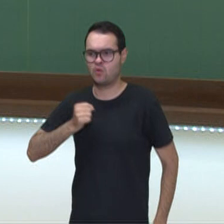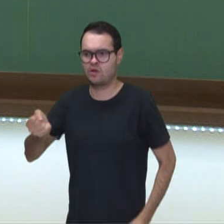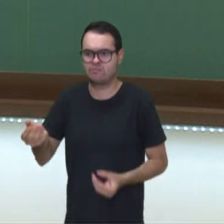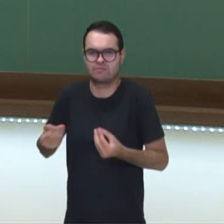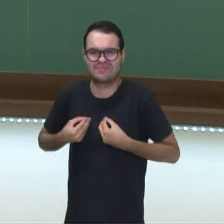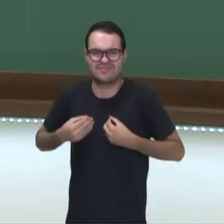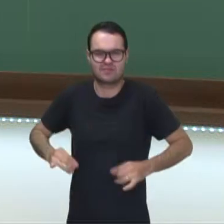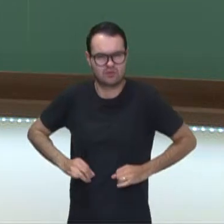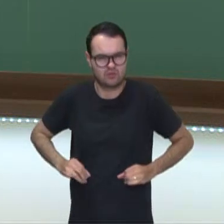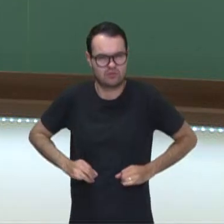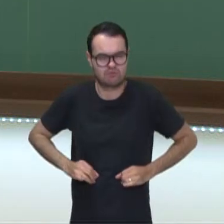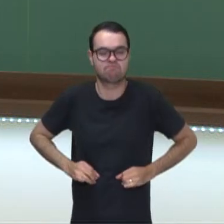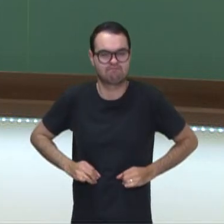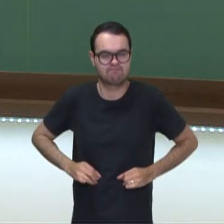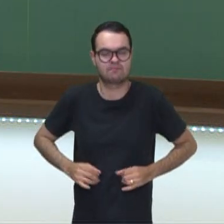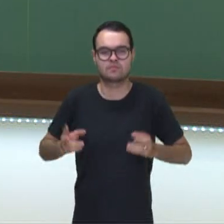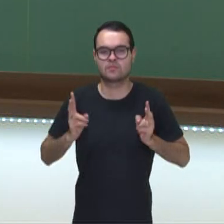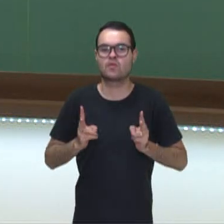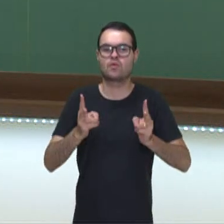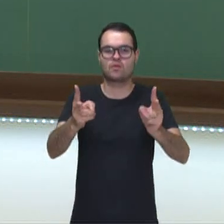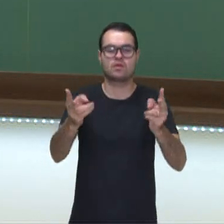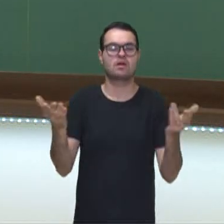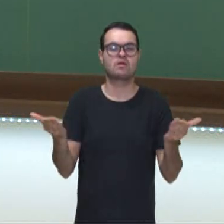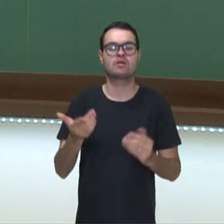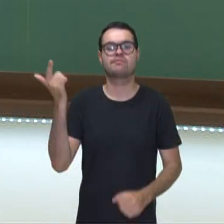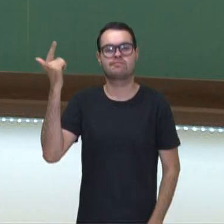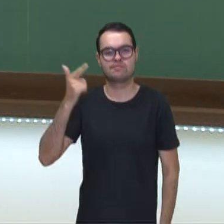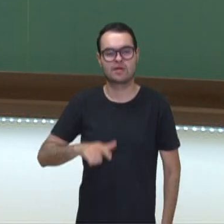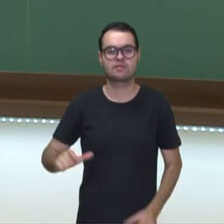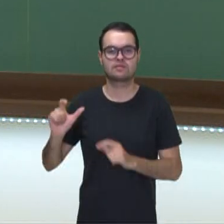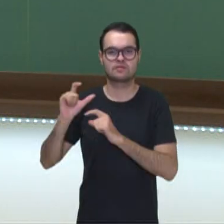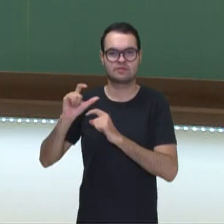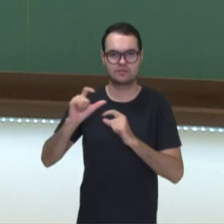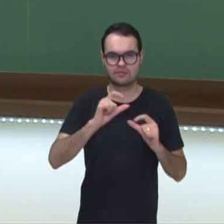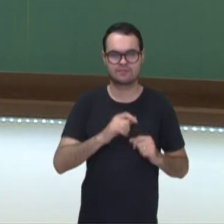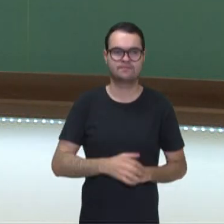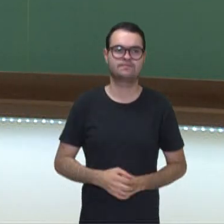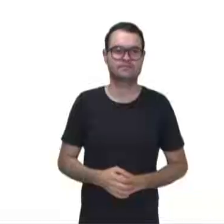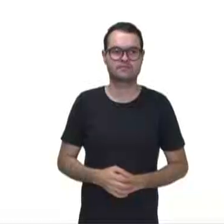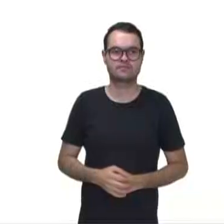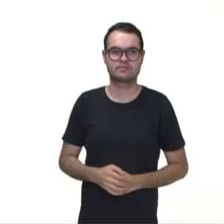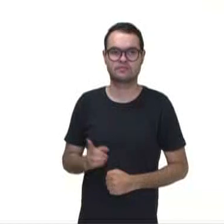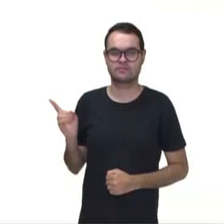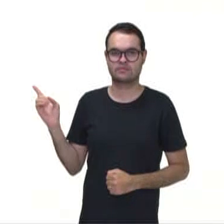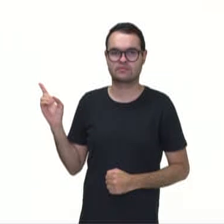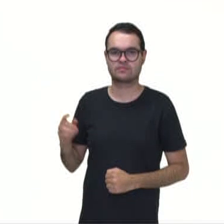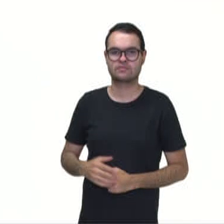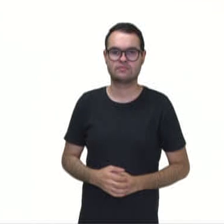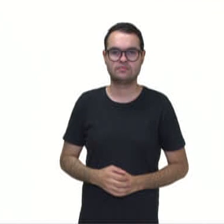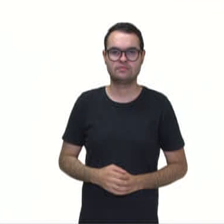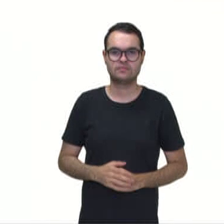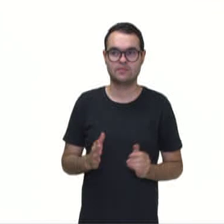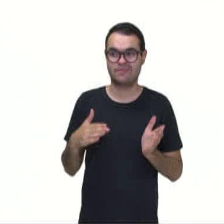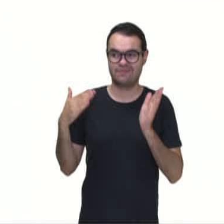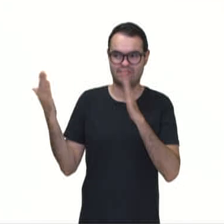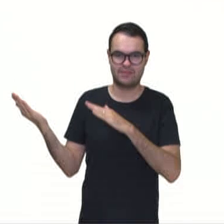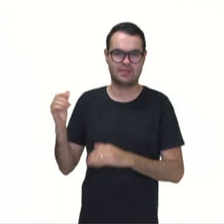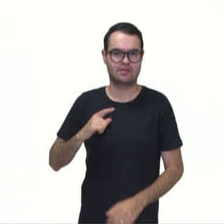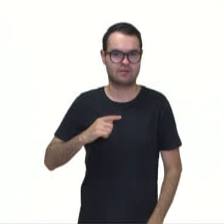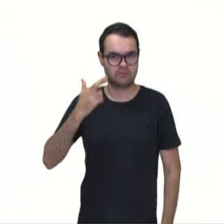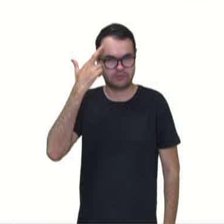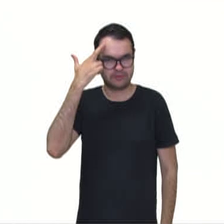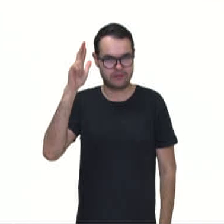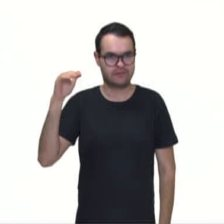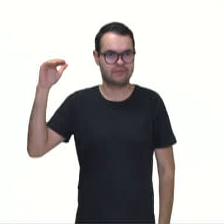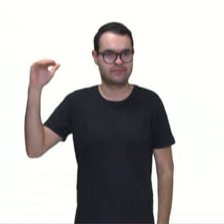traz, né? Então sigamos agora para uma outra tirinha, né? Observem que à esquerda nós temos um senhor com